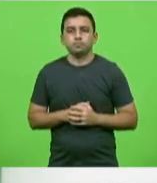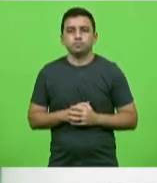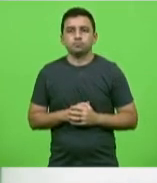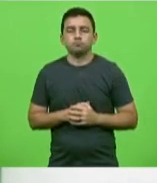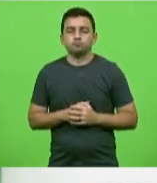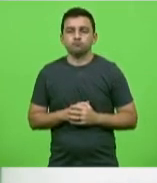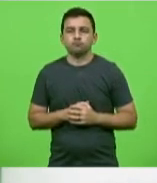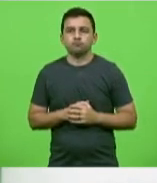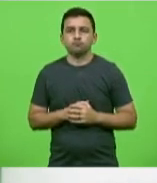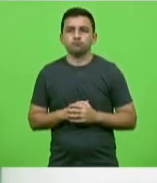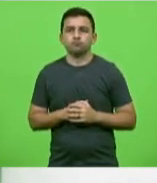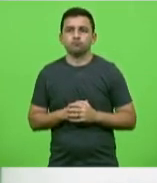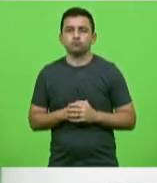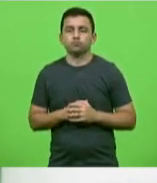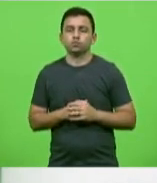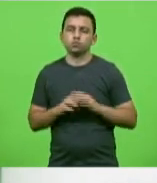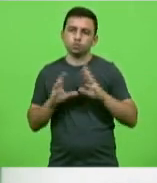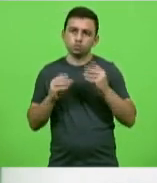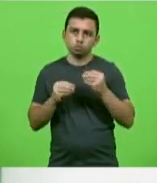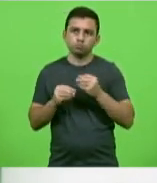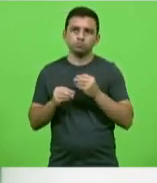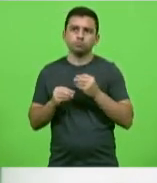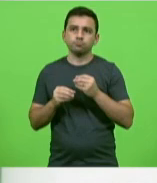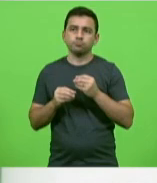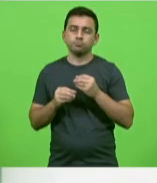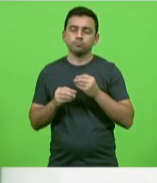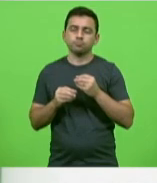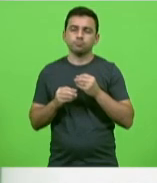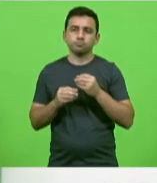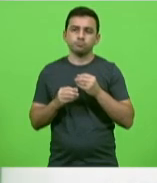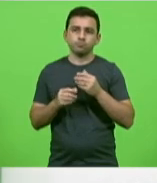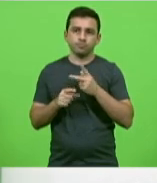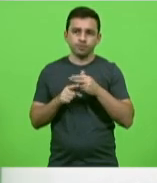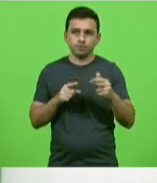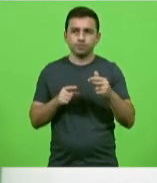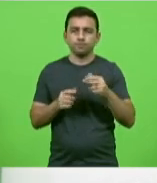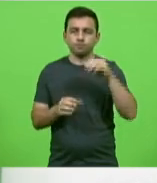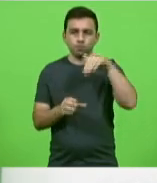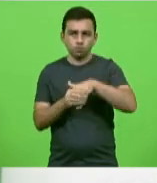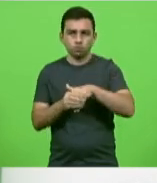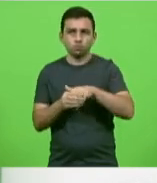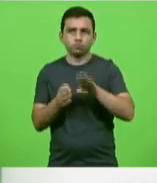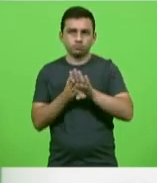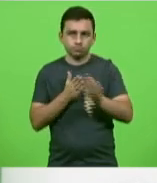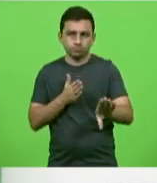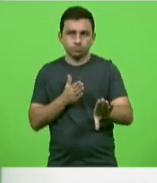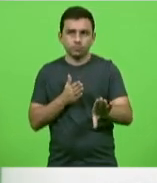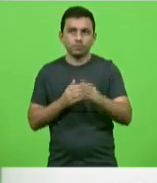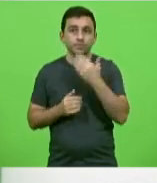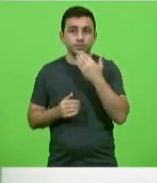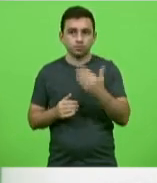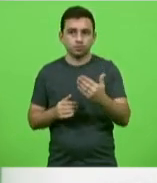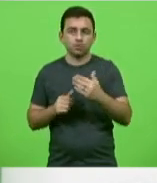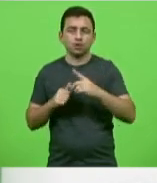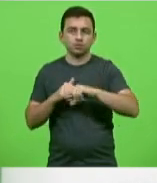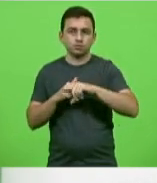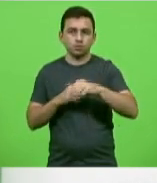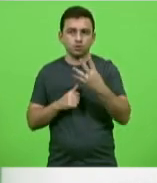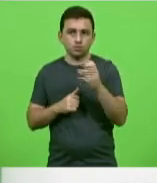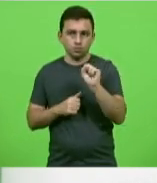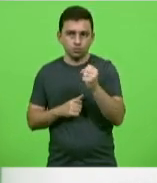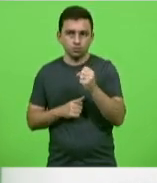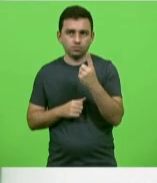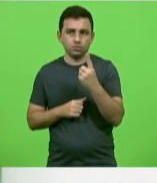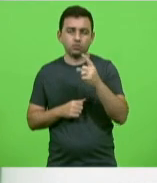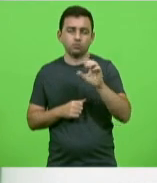Ambos os vencidos votaram pela rejeição da representação e pelo arquivamento do pedido na forma do artigo 48 da